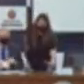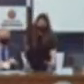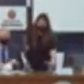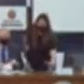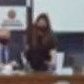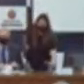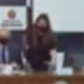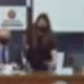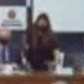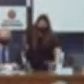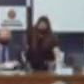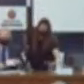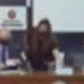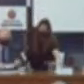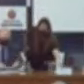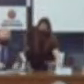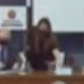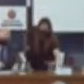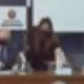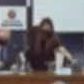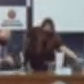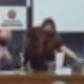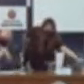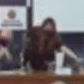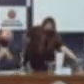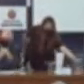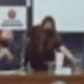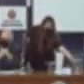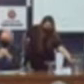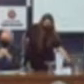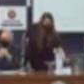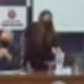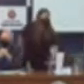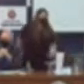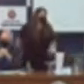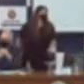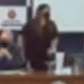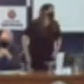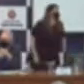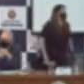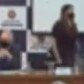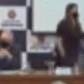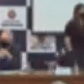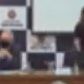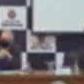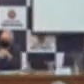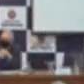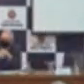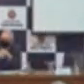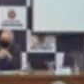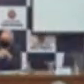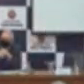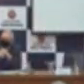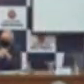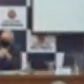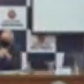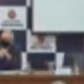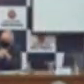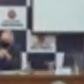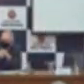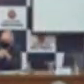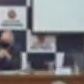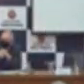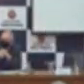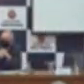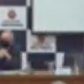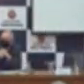de saber, mas é um ato de coragem, um ato de